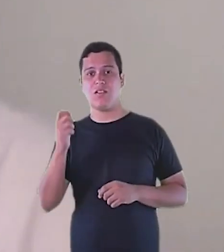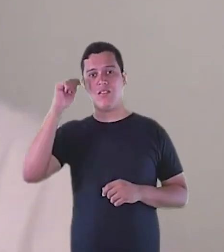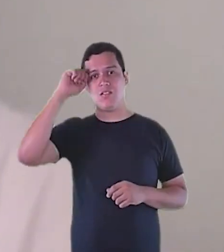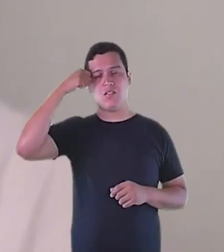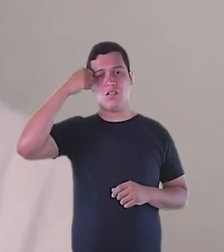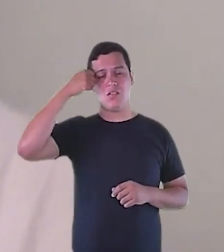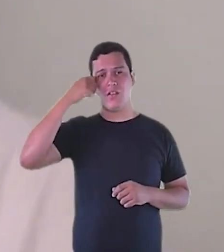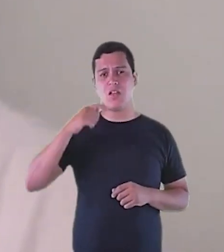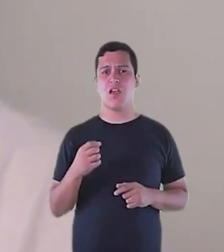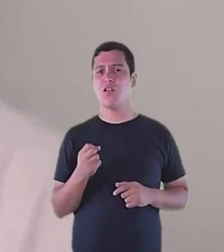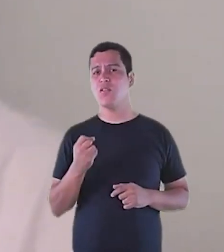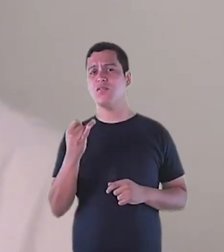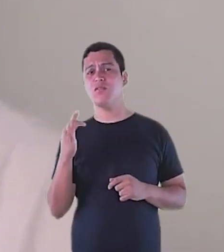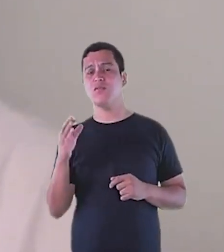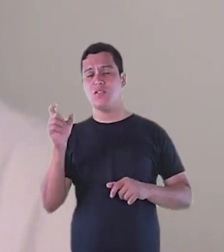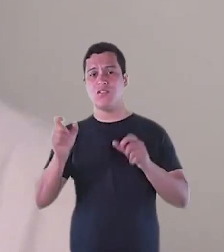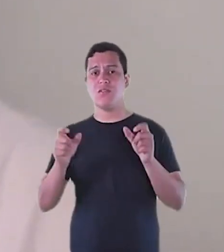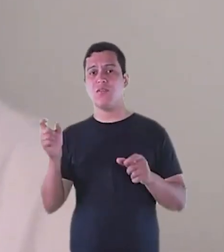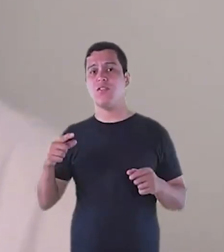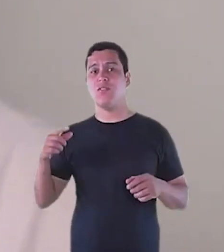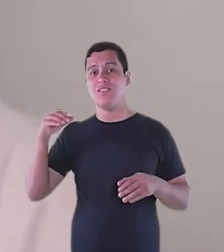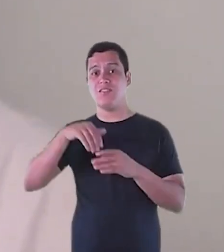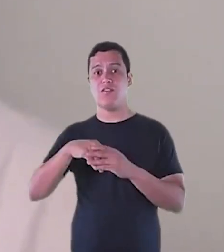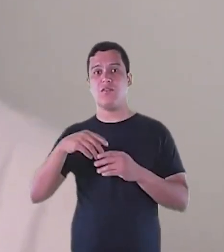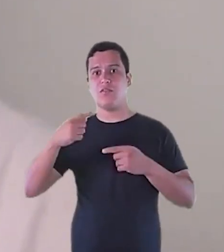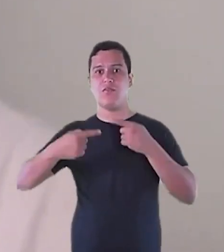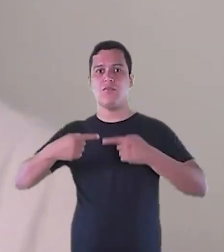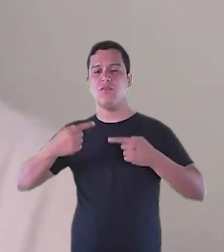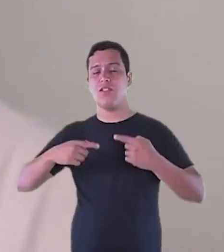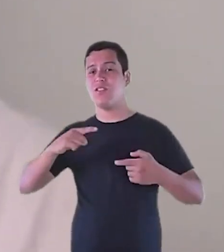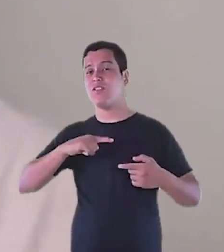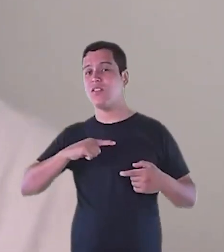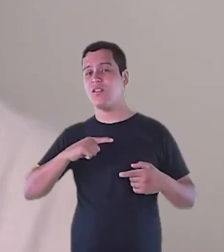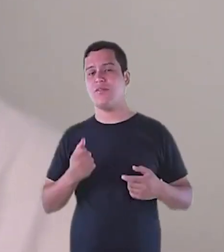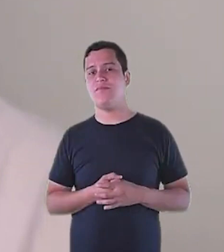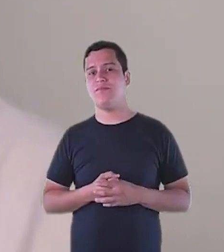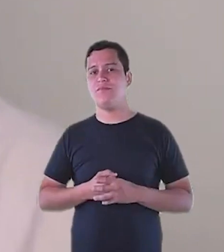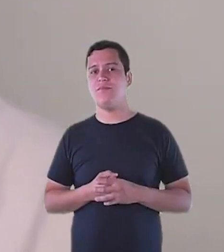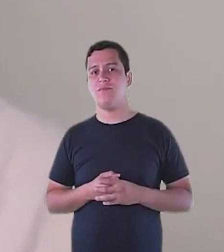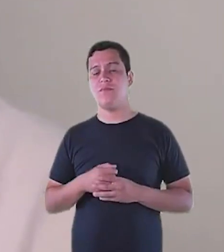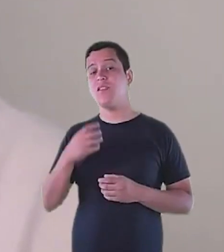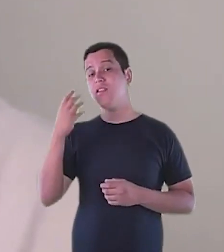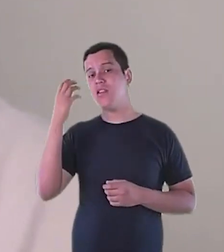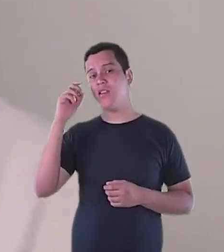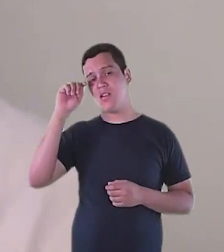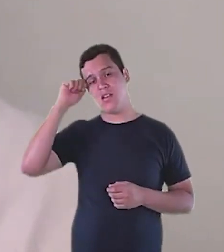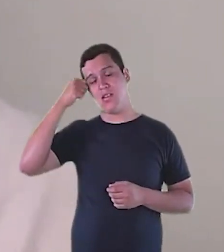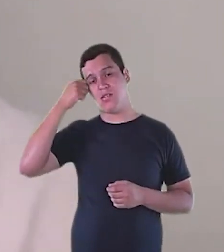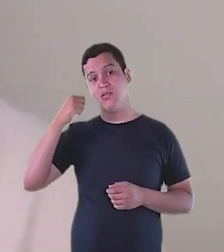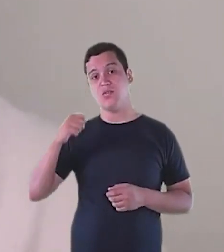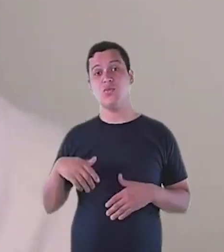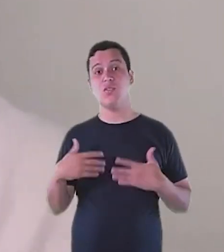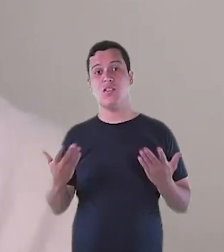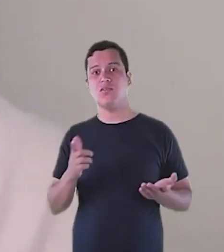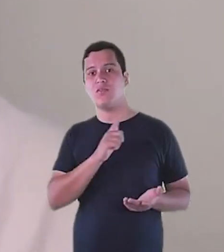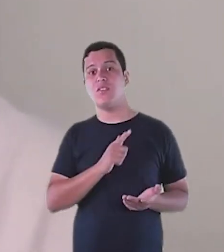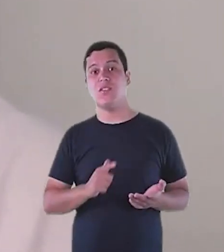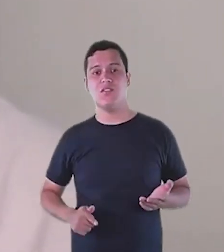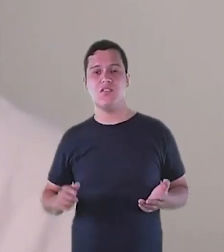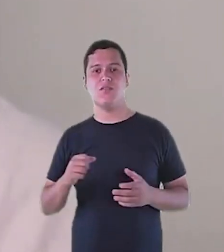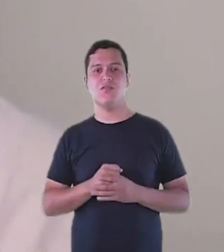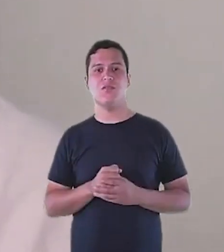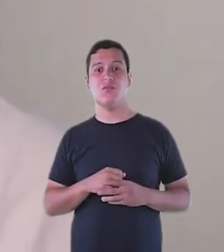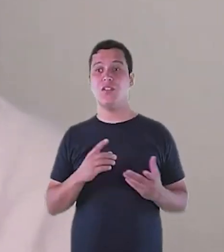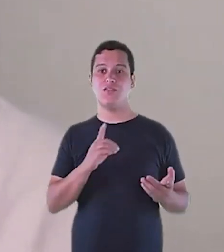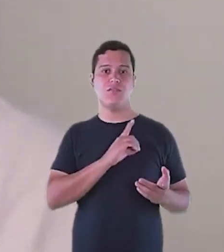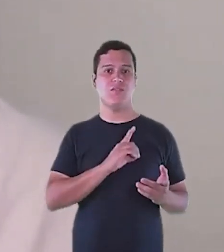do Supremo Tribunal Federal negro nós temos hoje, depois da aposentadoria do Joaquim Barbosa? Nenhum. Quantos governadores? Nenhum. Quantos senadores e deputados?